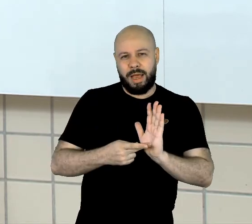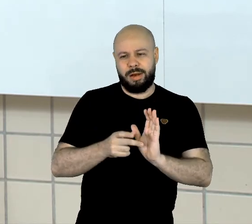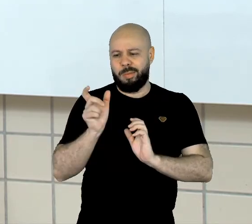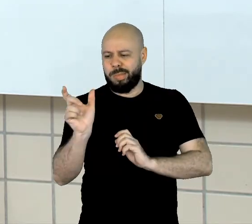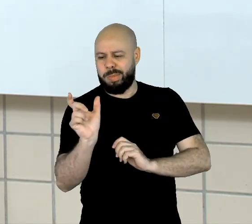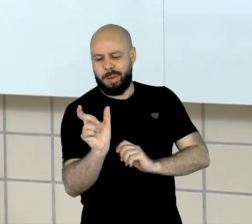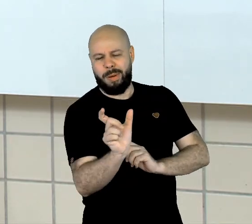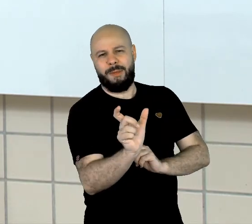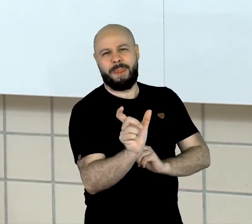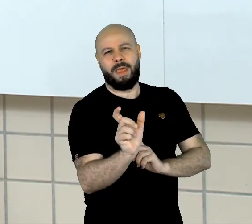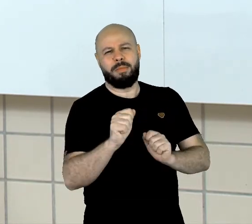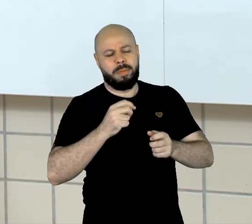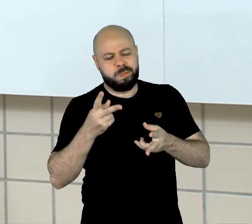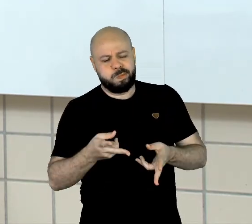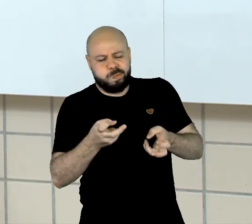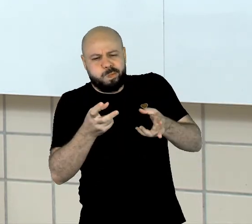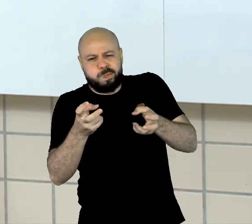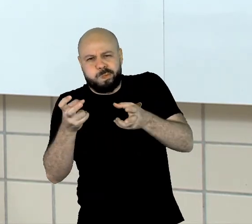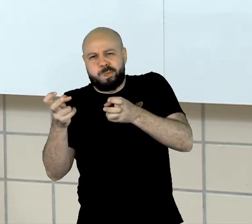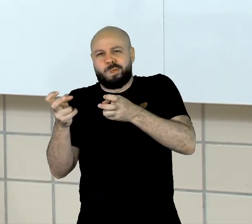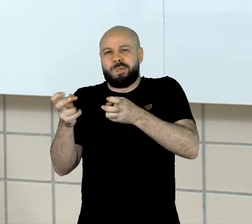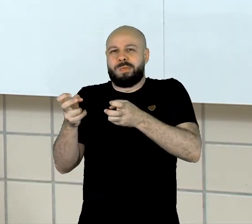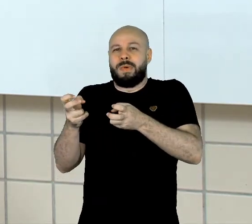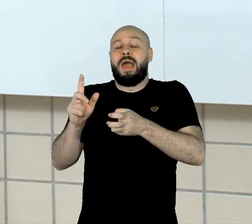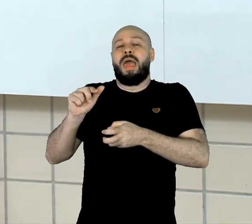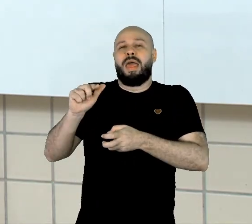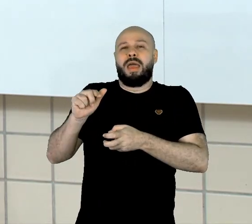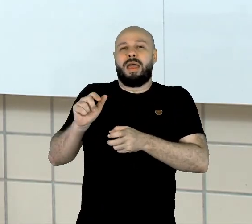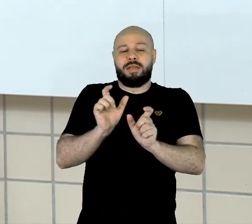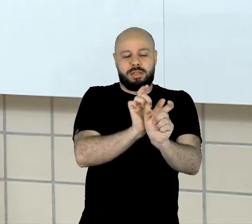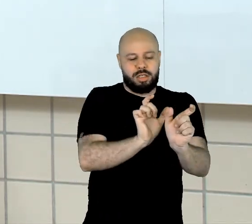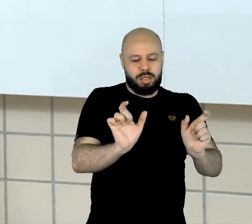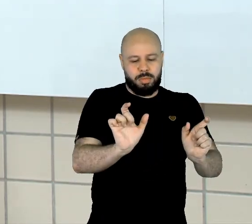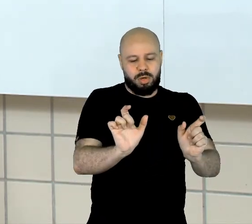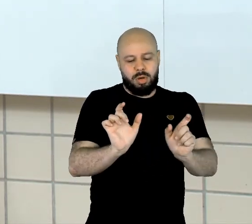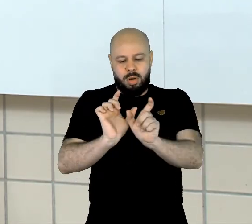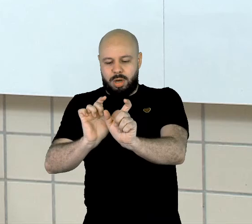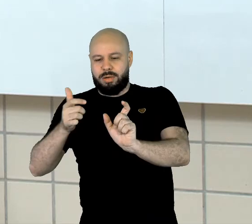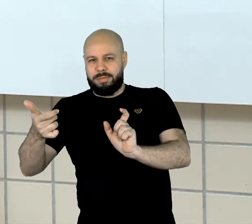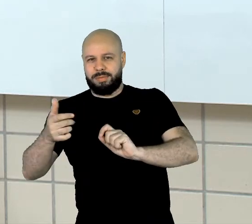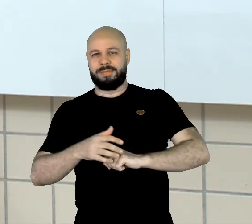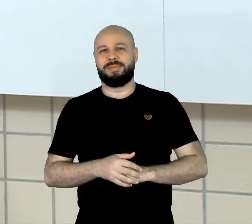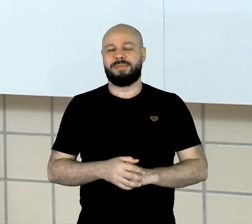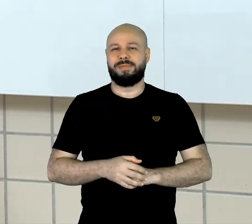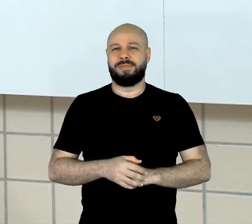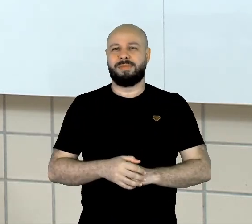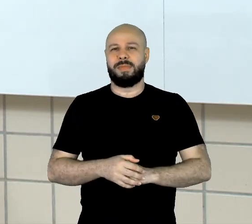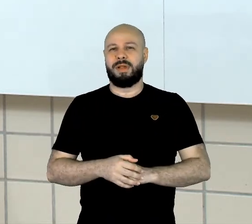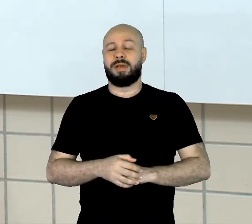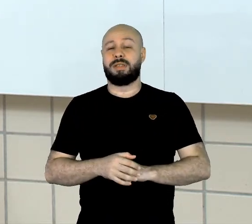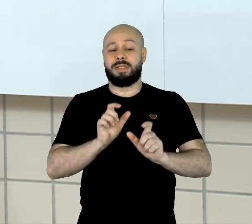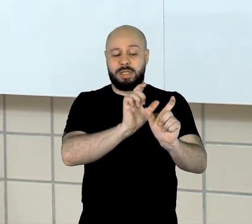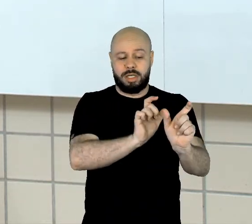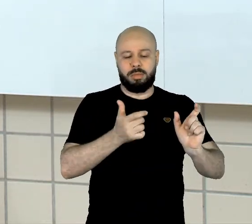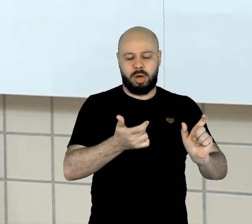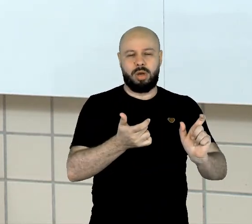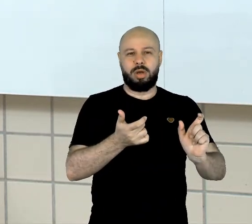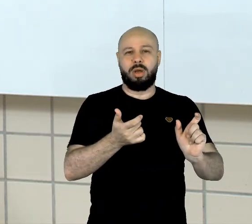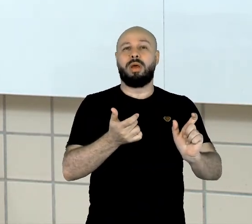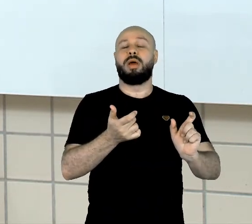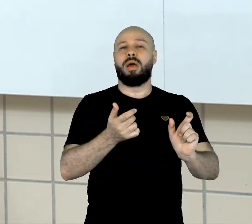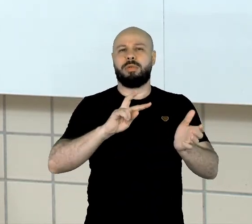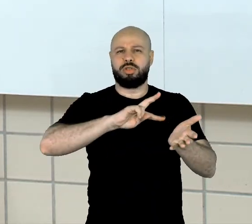parar para observar, eles são chamados de sinônimos ou antônimos. Sinônimos quando têm